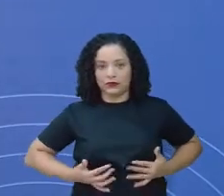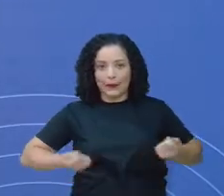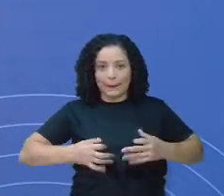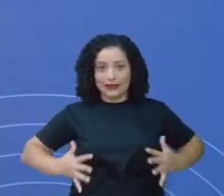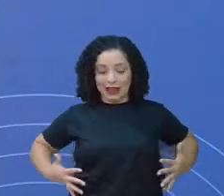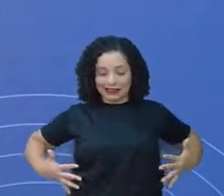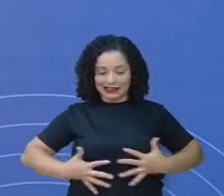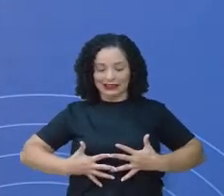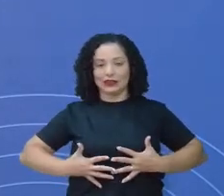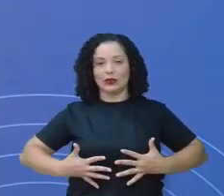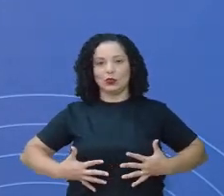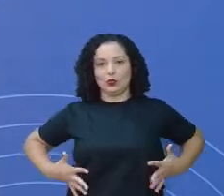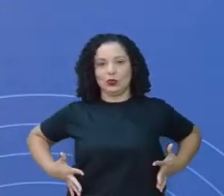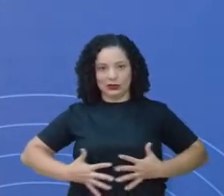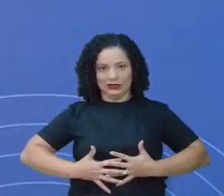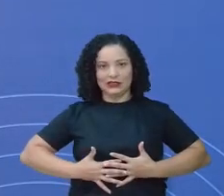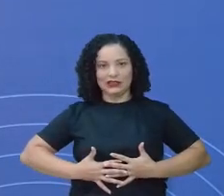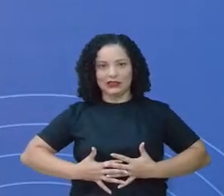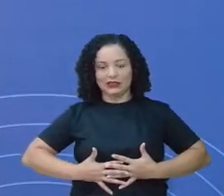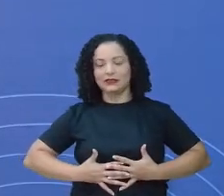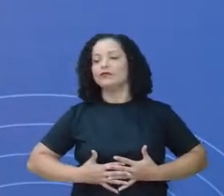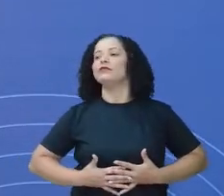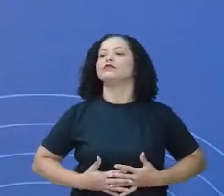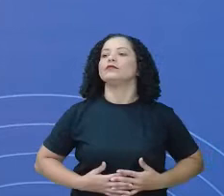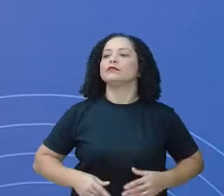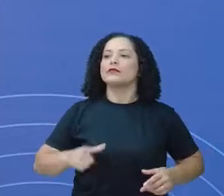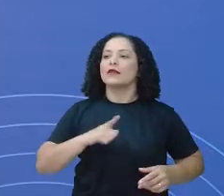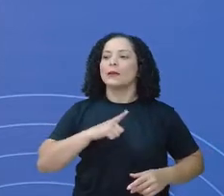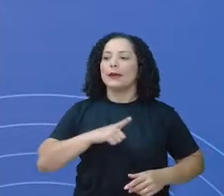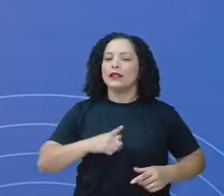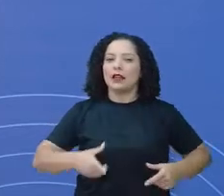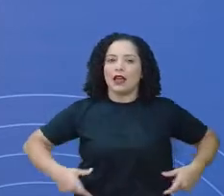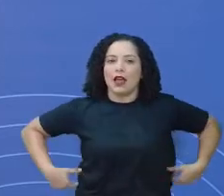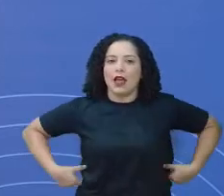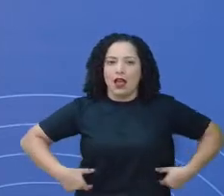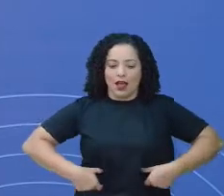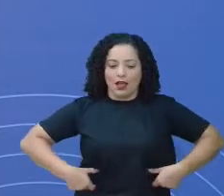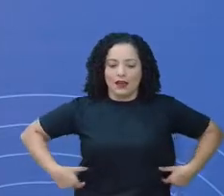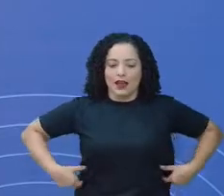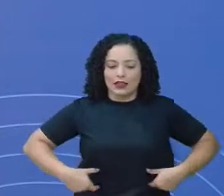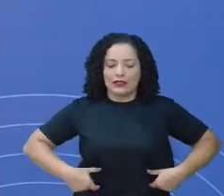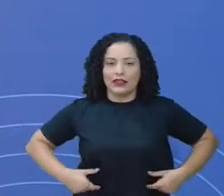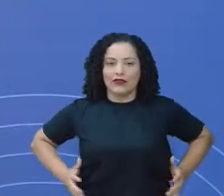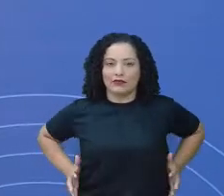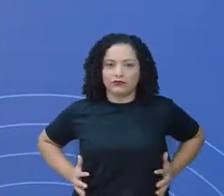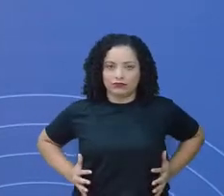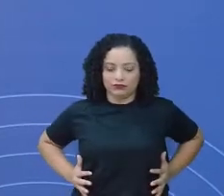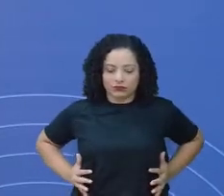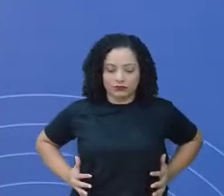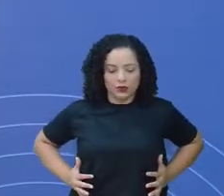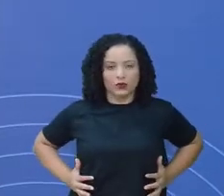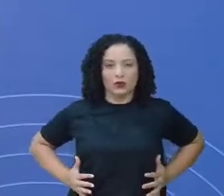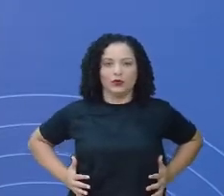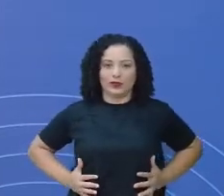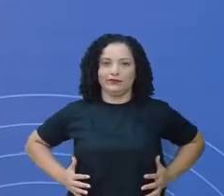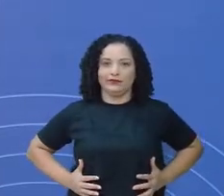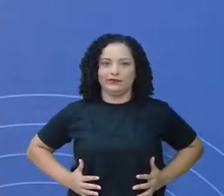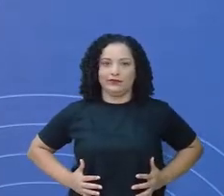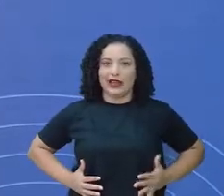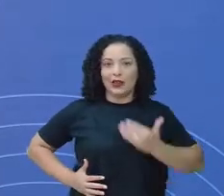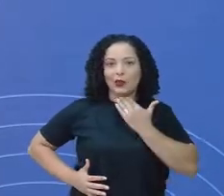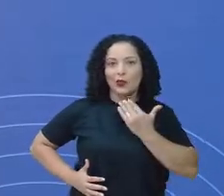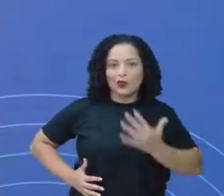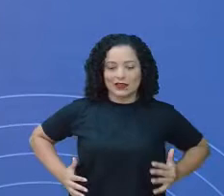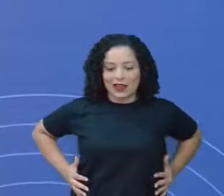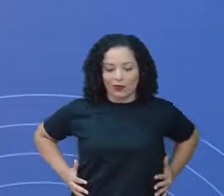aqui um conjunto de costelas, chamada de costelas flutuantes, né? Elas ficam soltas, por isso esse nome, e elas não conseguem chegar